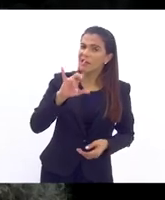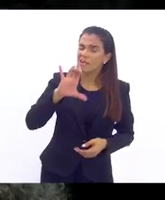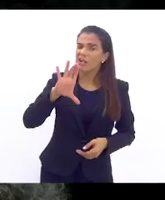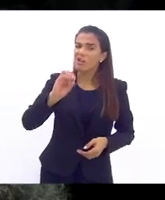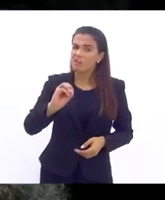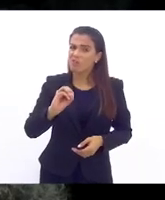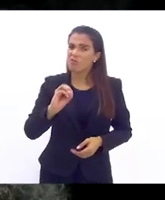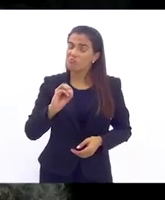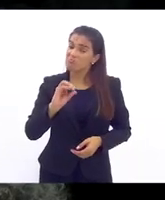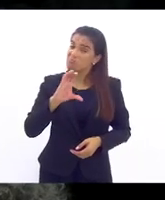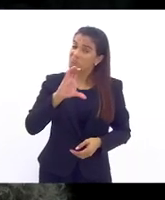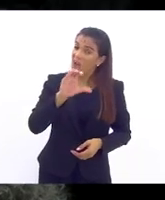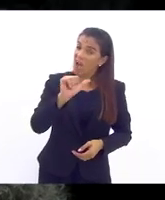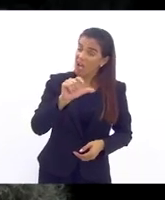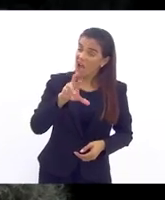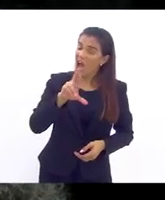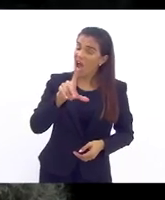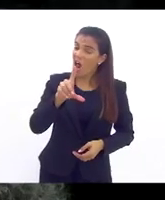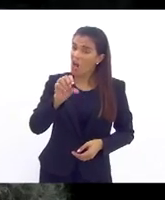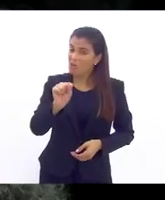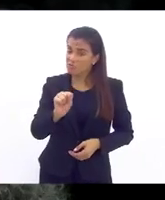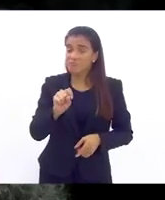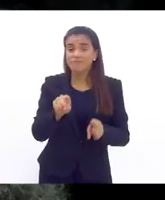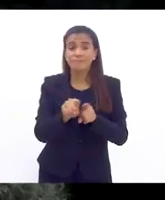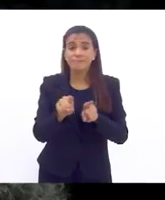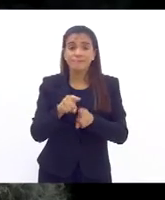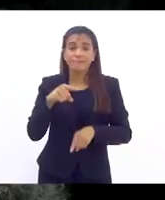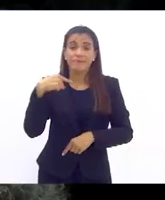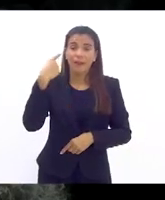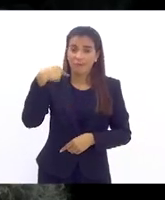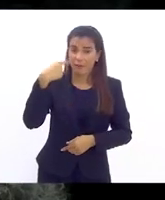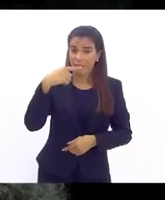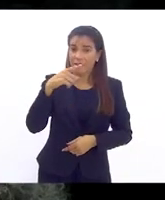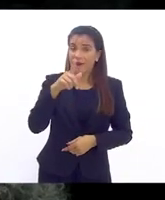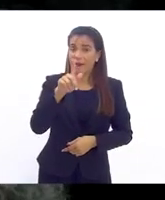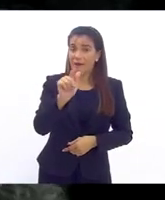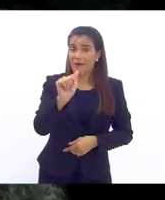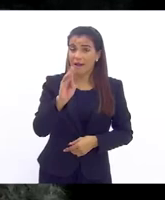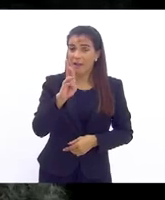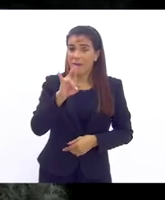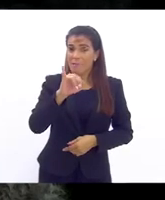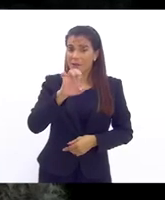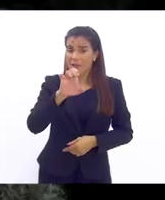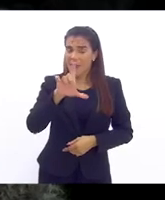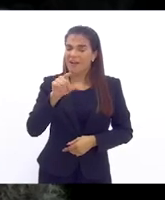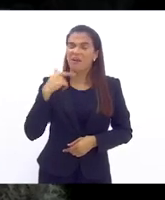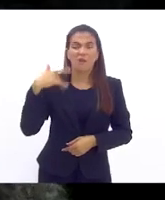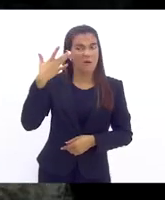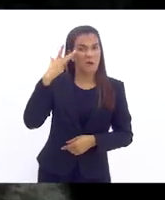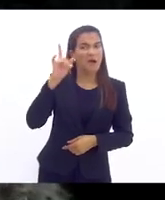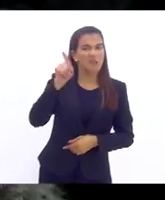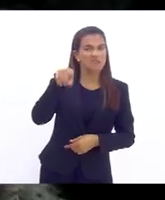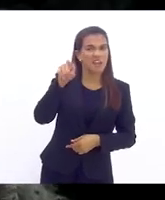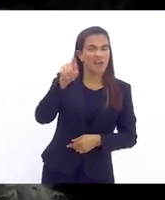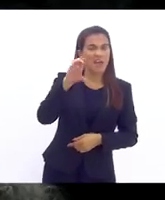Dr Carlos Frederico e doutora Gabriela Então deve ser o cálcio